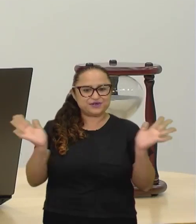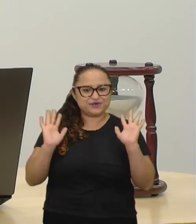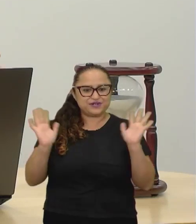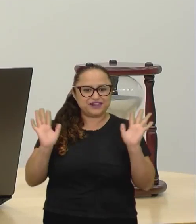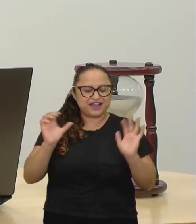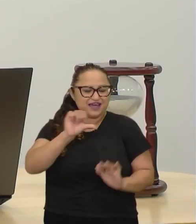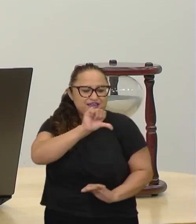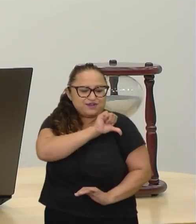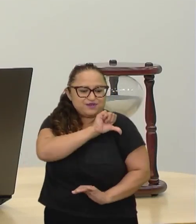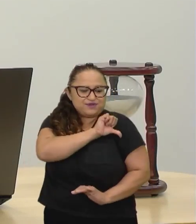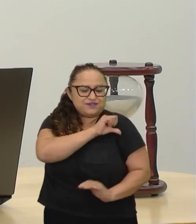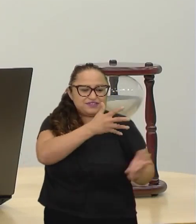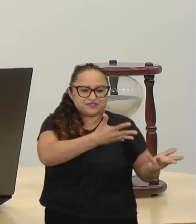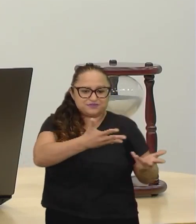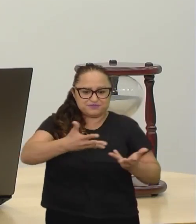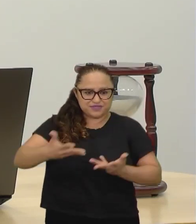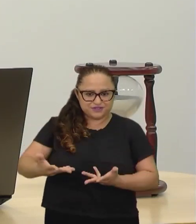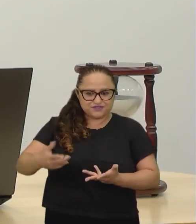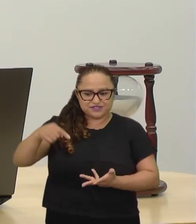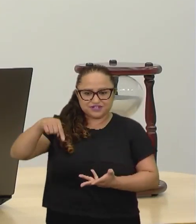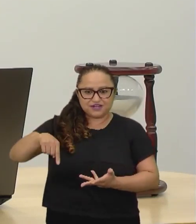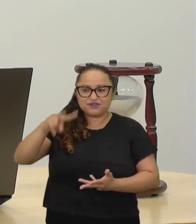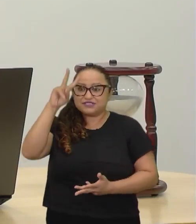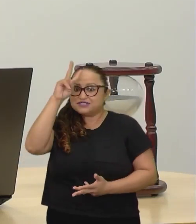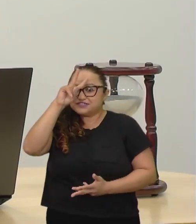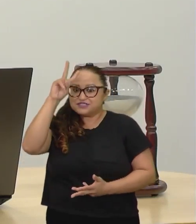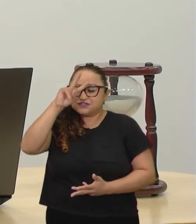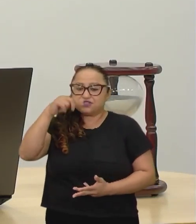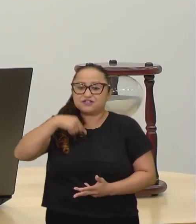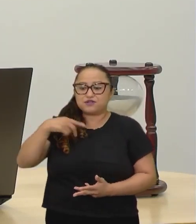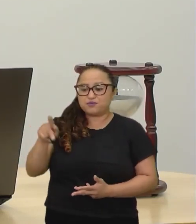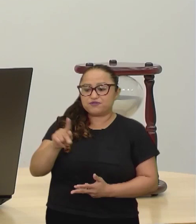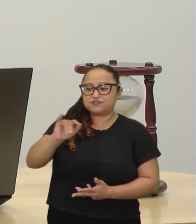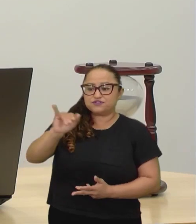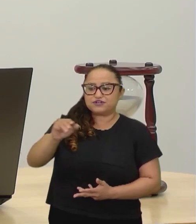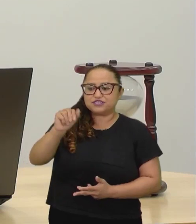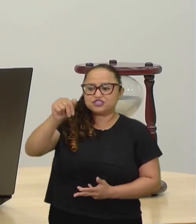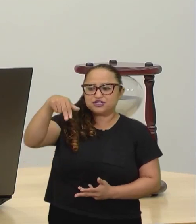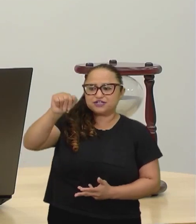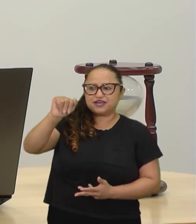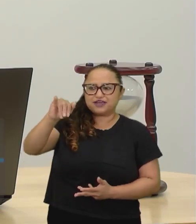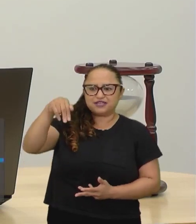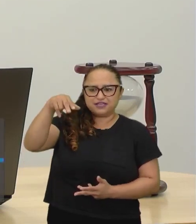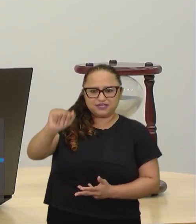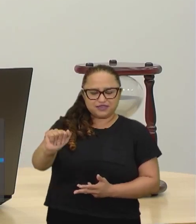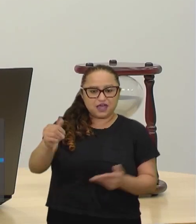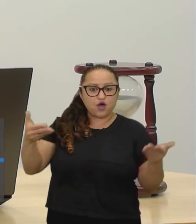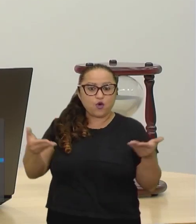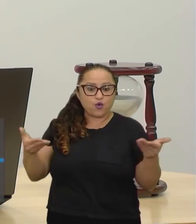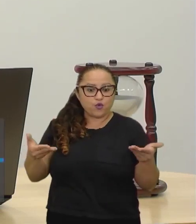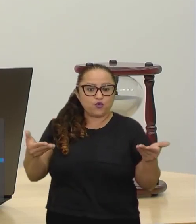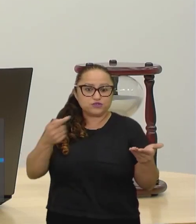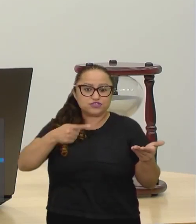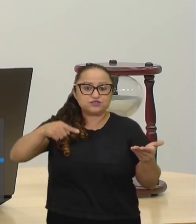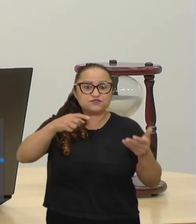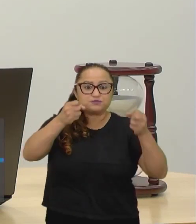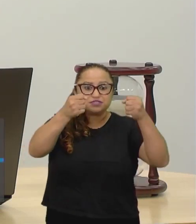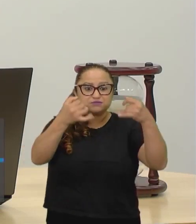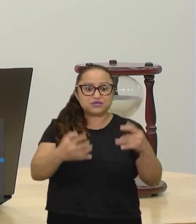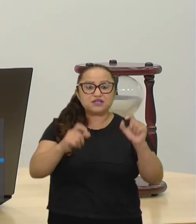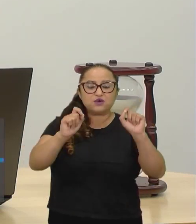Olá, nono ano, sejam bem-vindos a essa aula de História. Eu sou a professora Janaína Jardim e hoje nós vamos falar